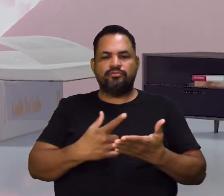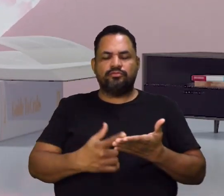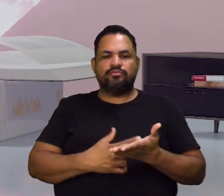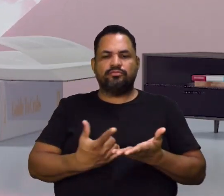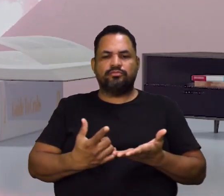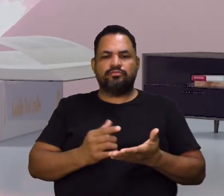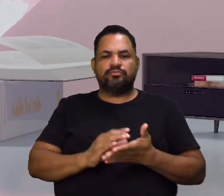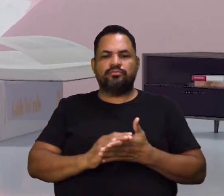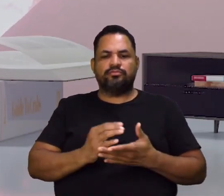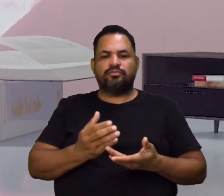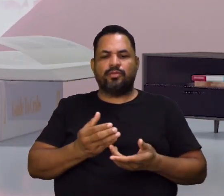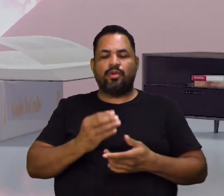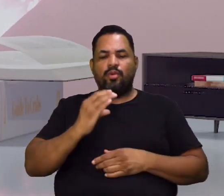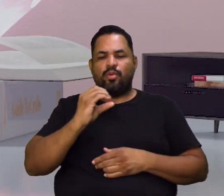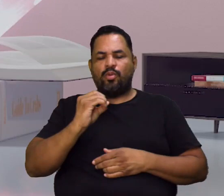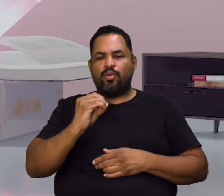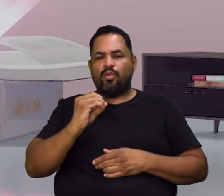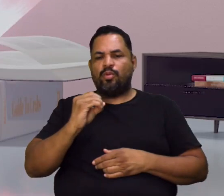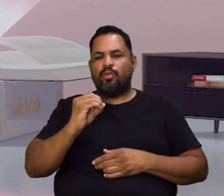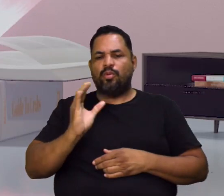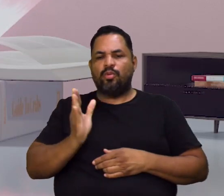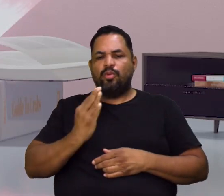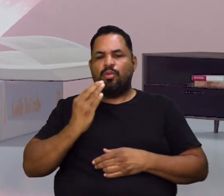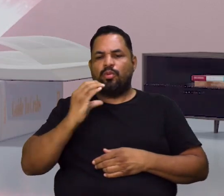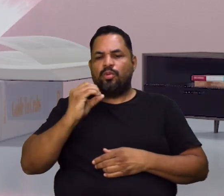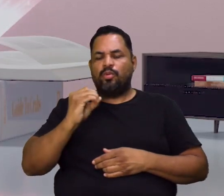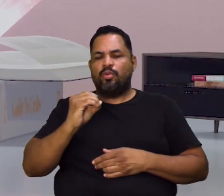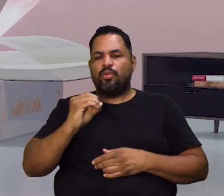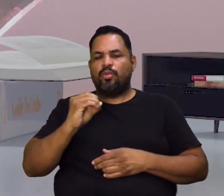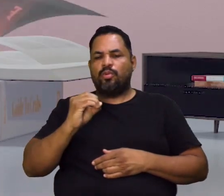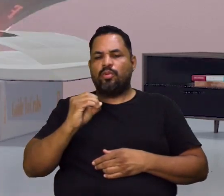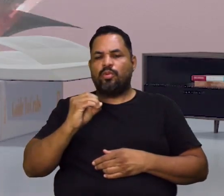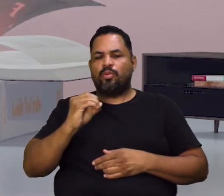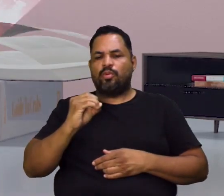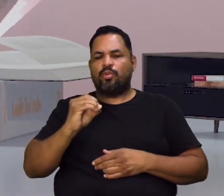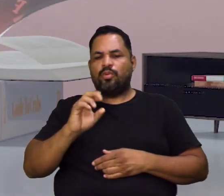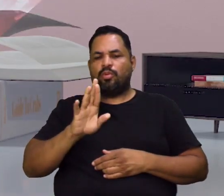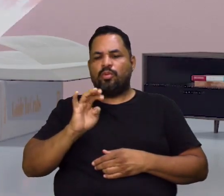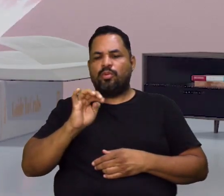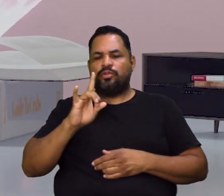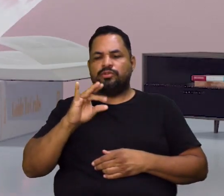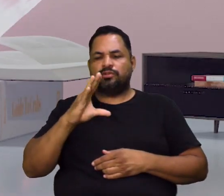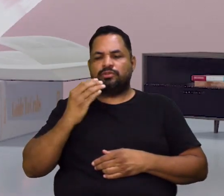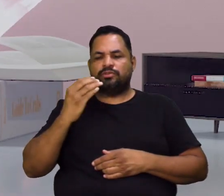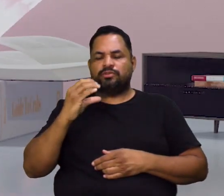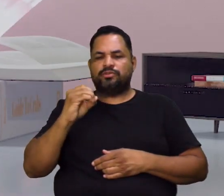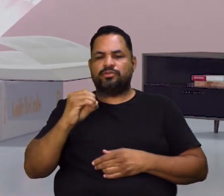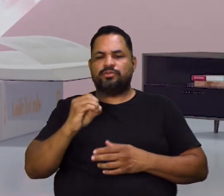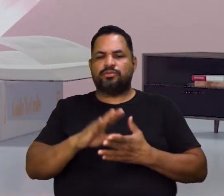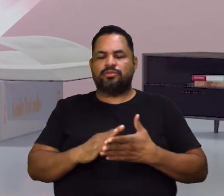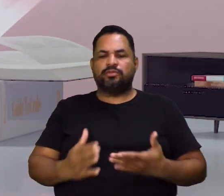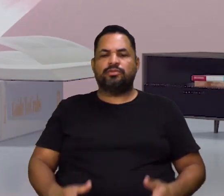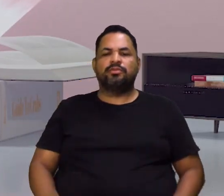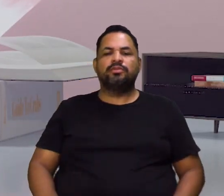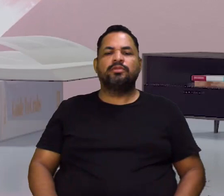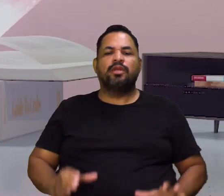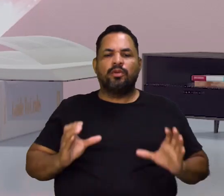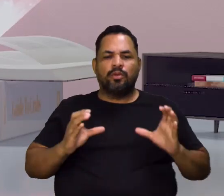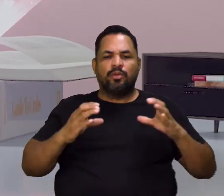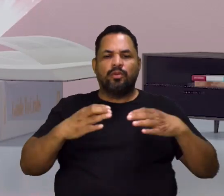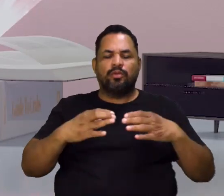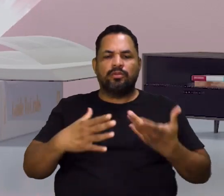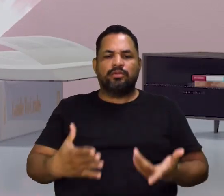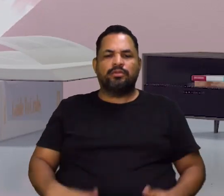O Cortiço ó O Cortiço é o coletivo ou feio é internato é o coletivo